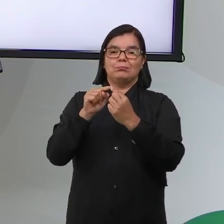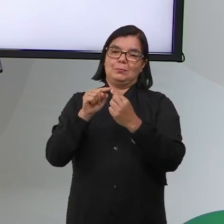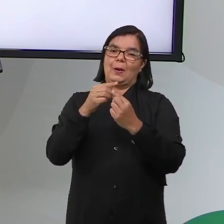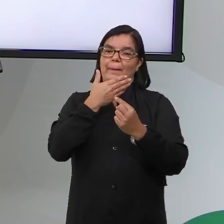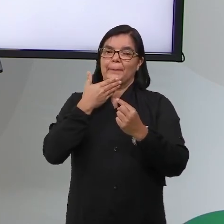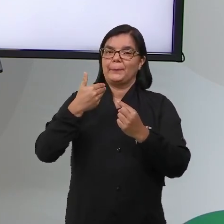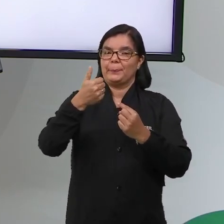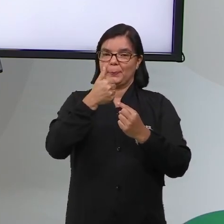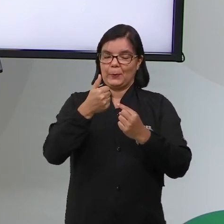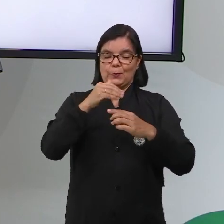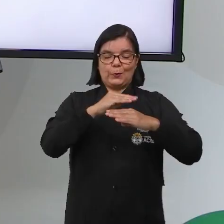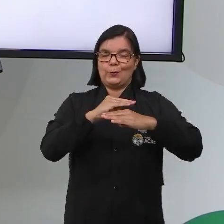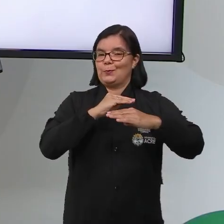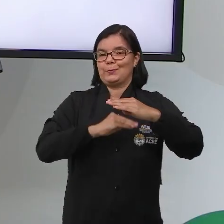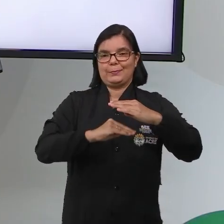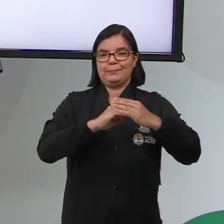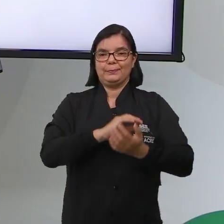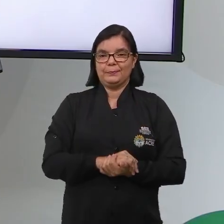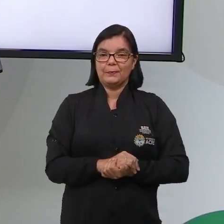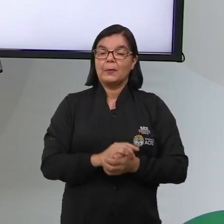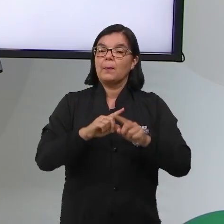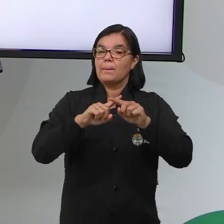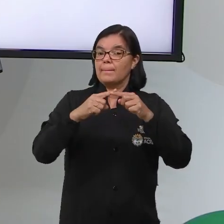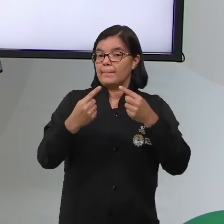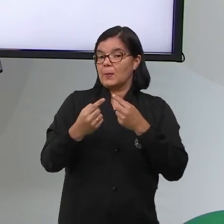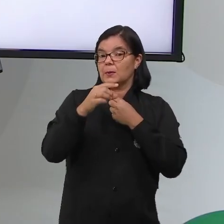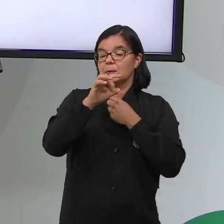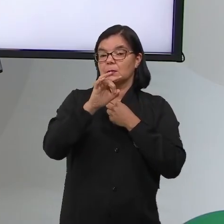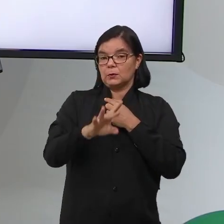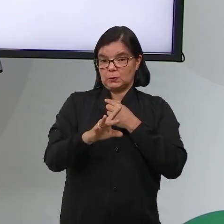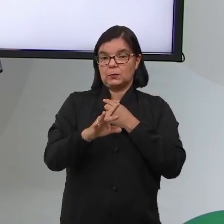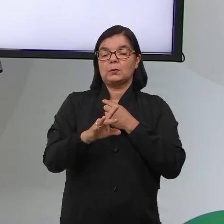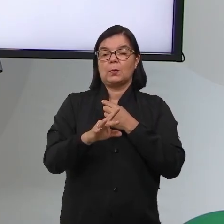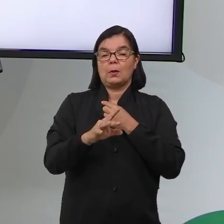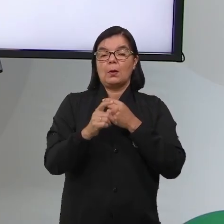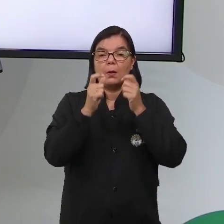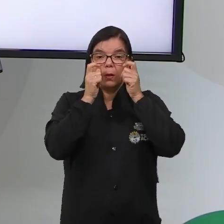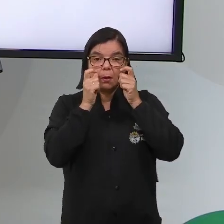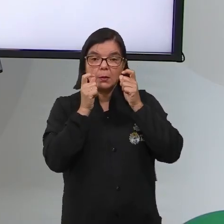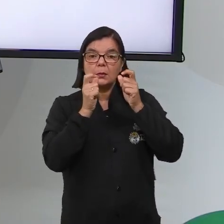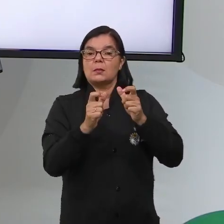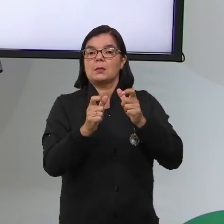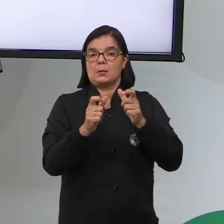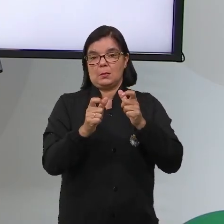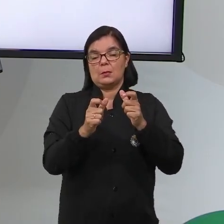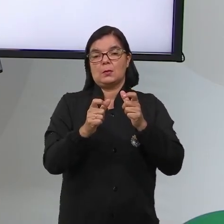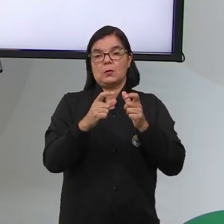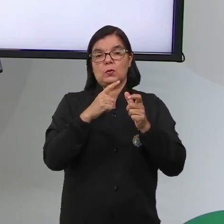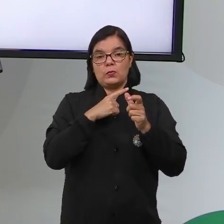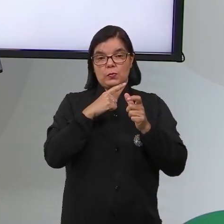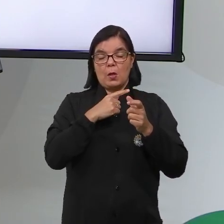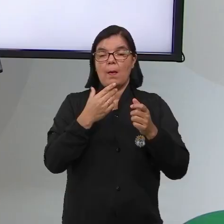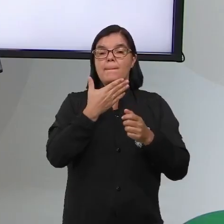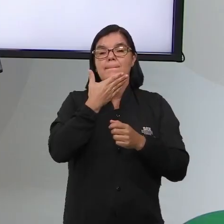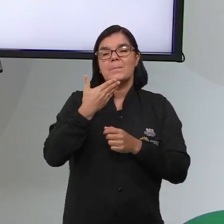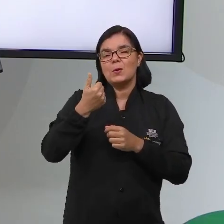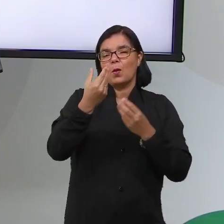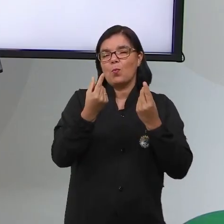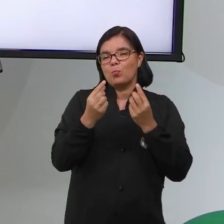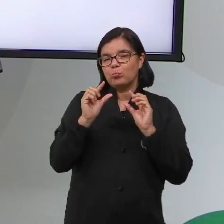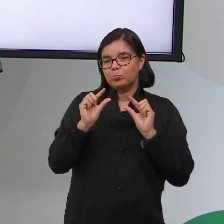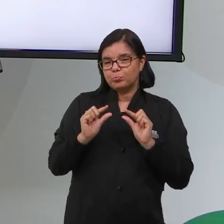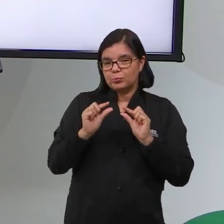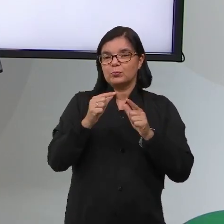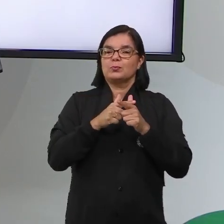correção da desigualdade social, mas apenas atenuar, apenas suavizar os problemas